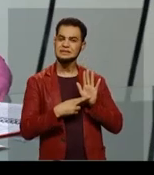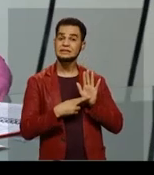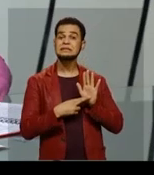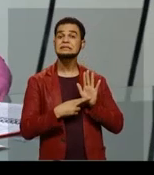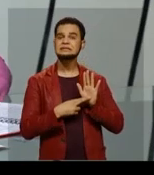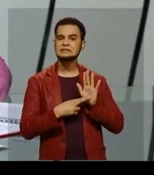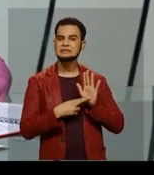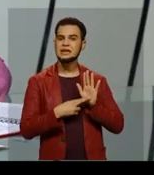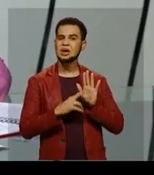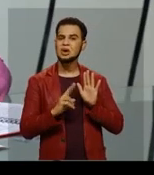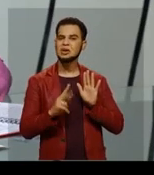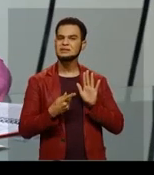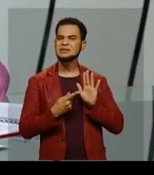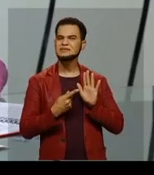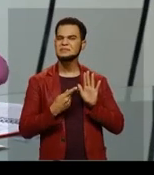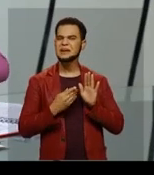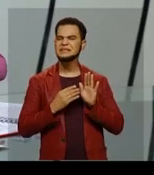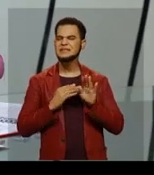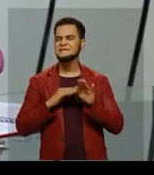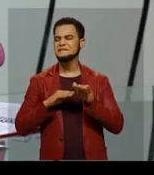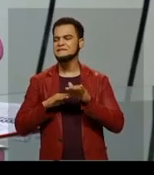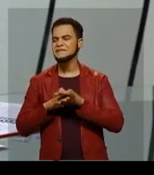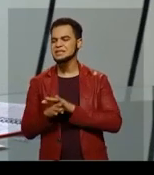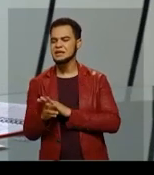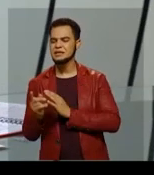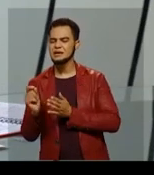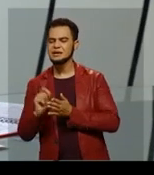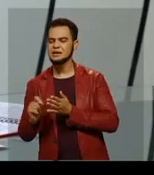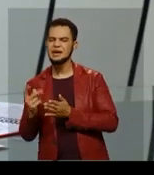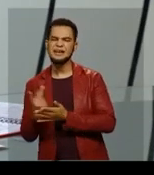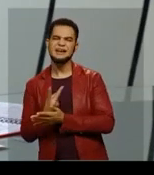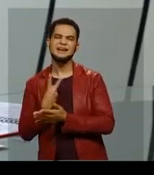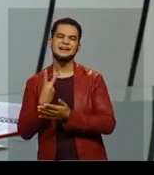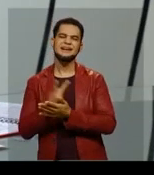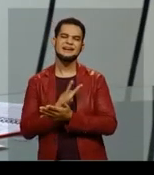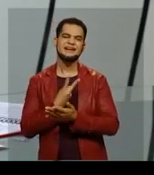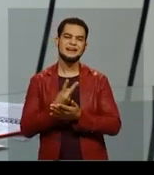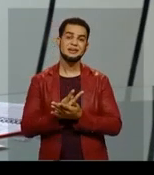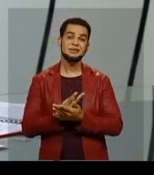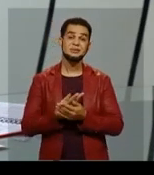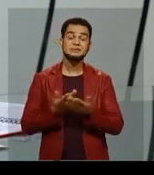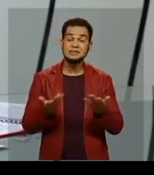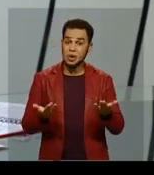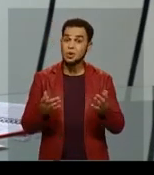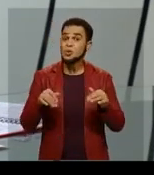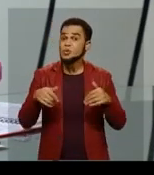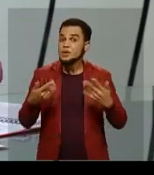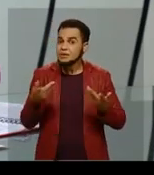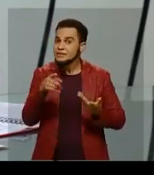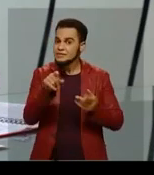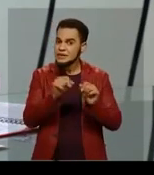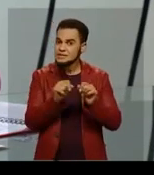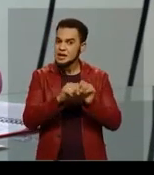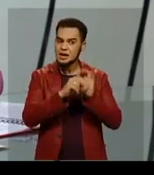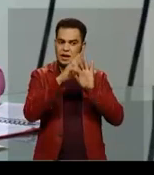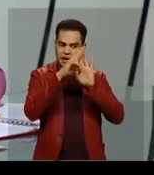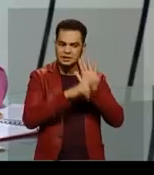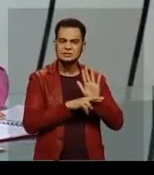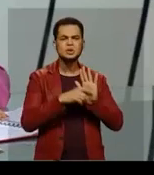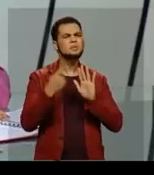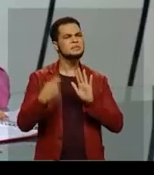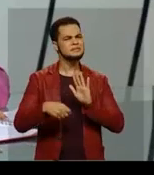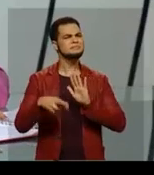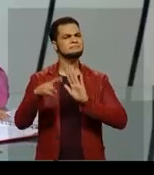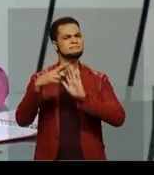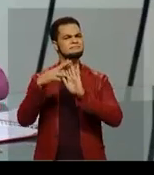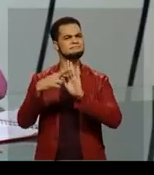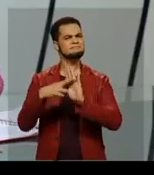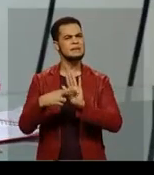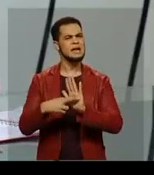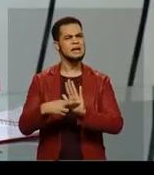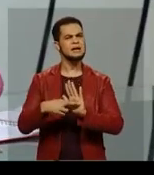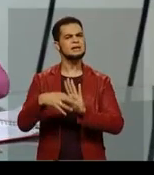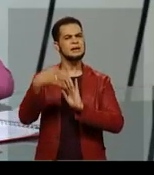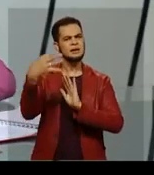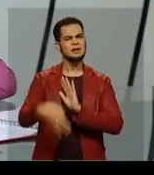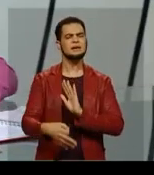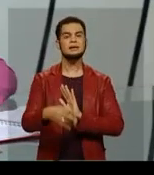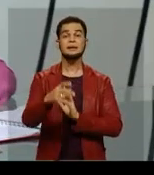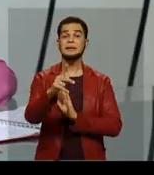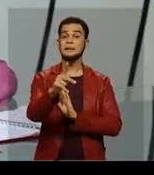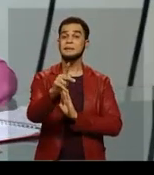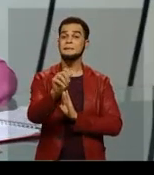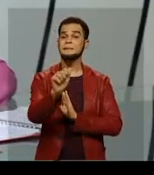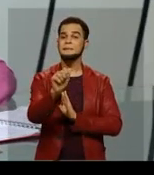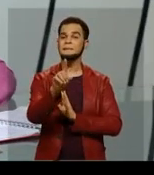uma redação, você precisa seguir a norma padrão. Então, é um vício